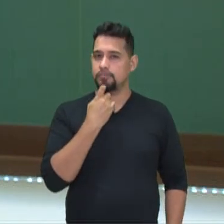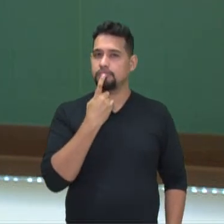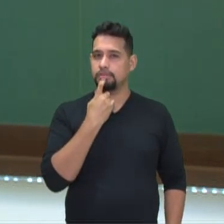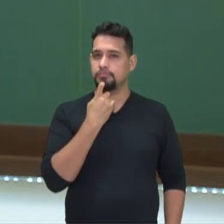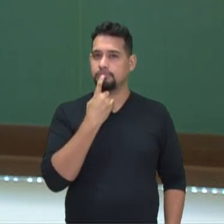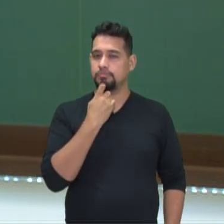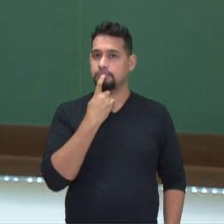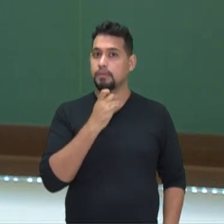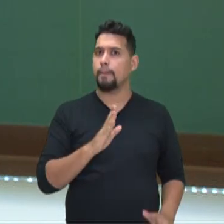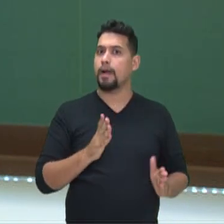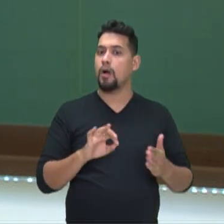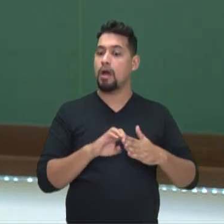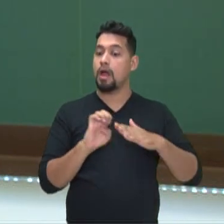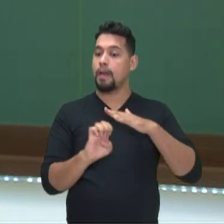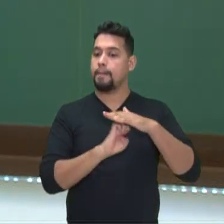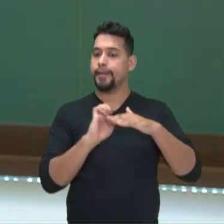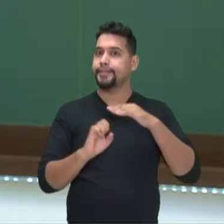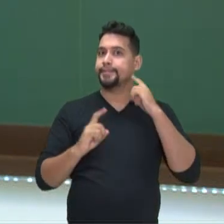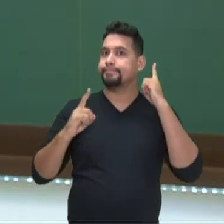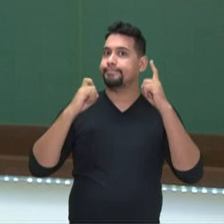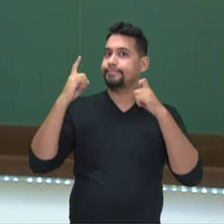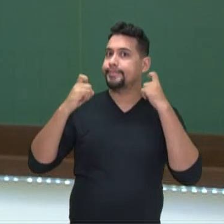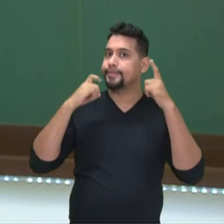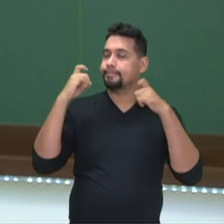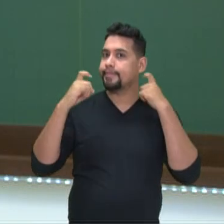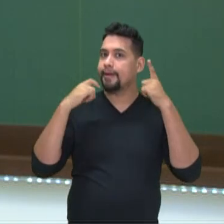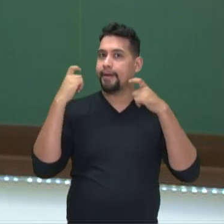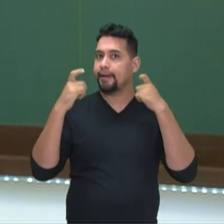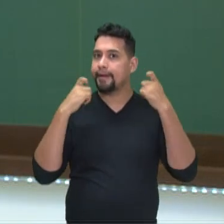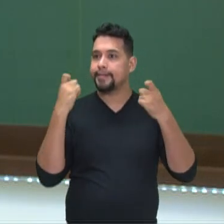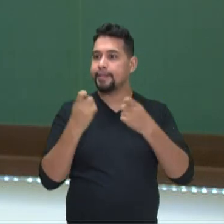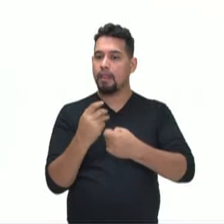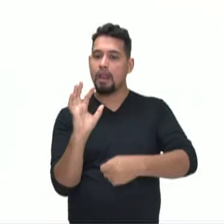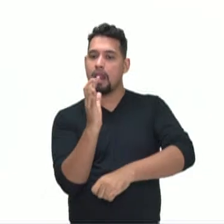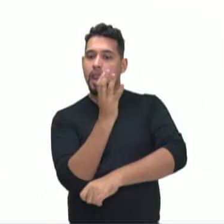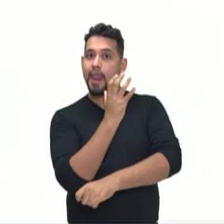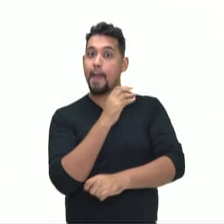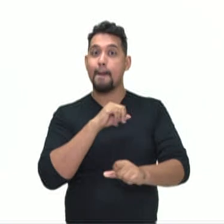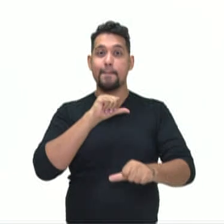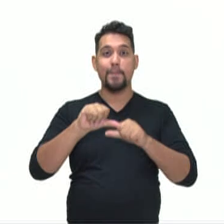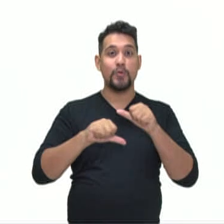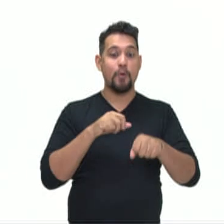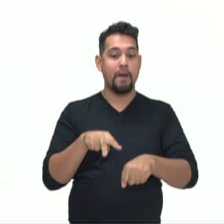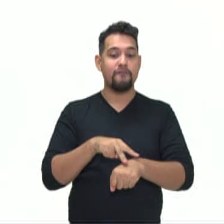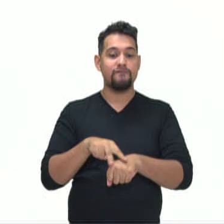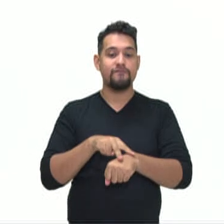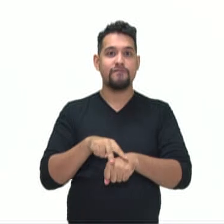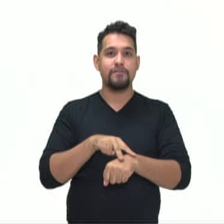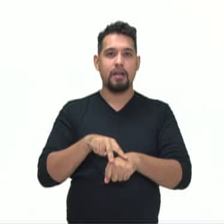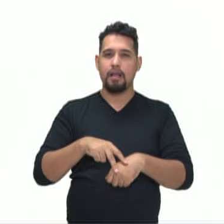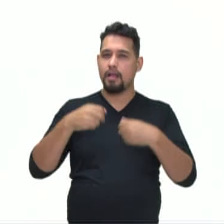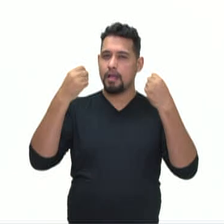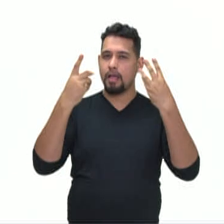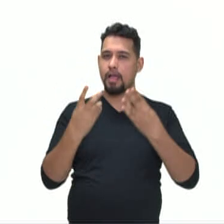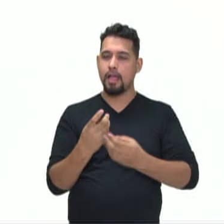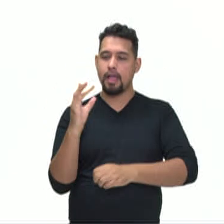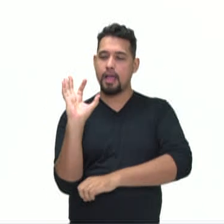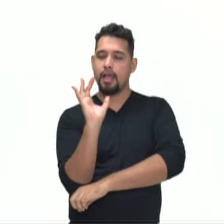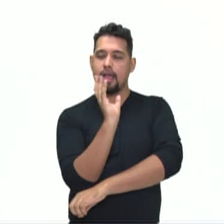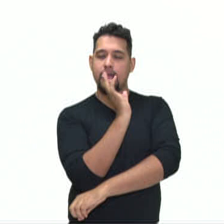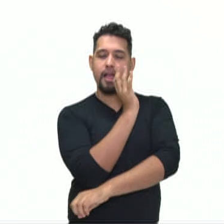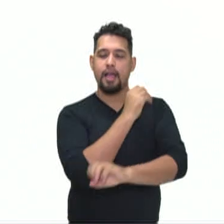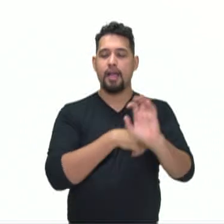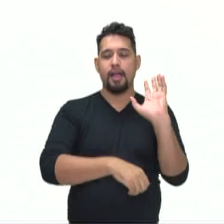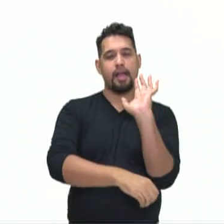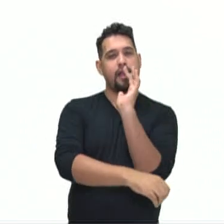está preocupada com as questões ambientais, né? Então coloriu na cor verde para se referir ao meio ambiente, a essa